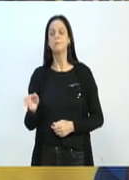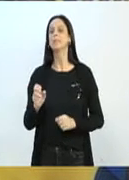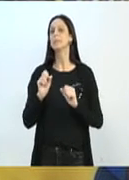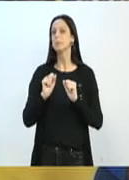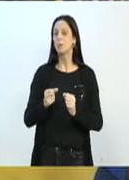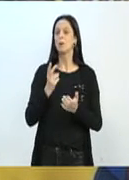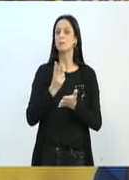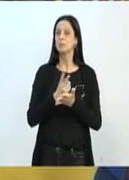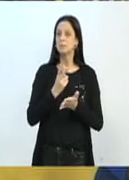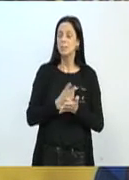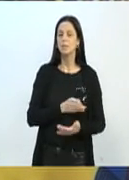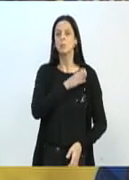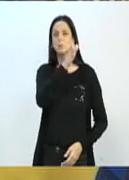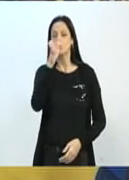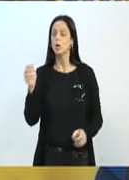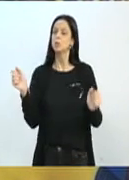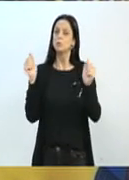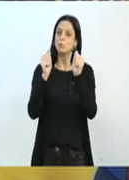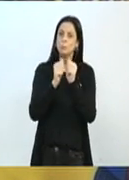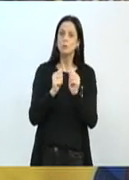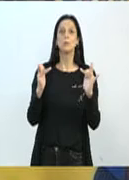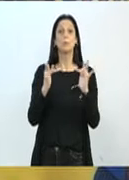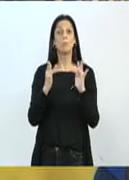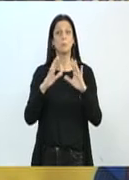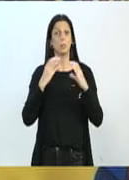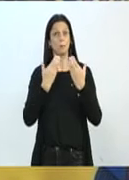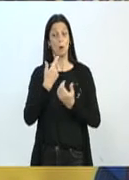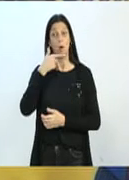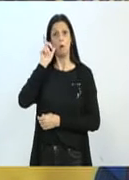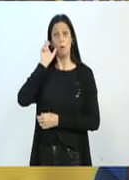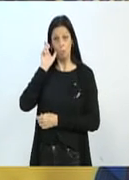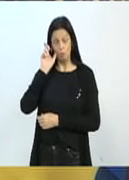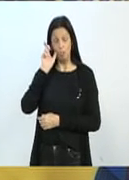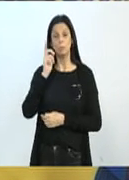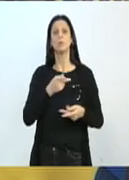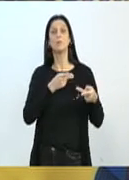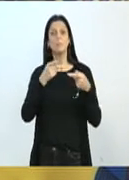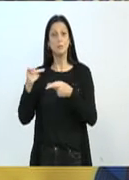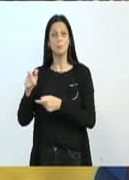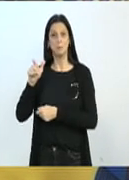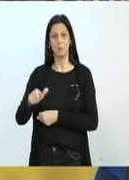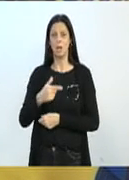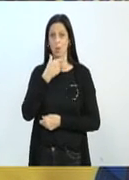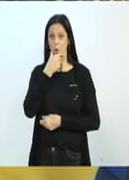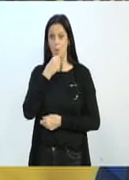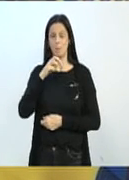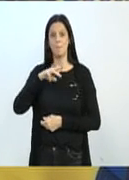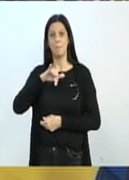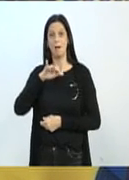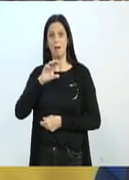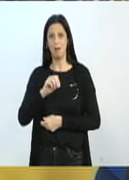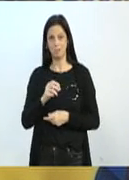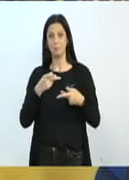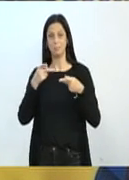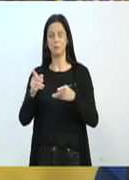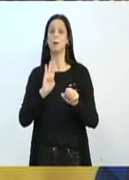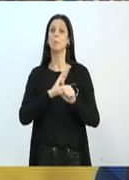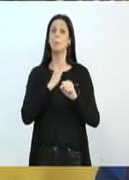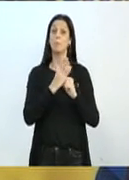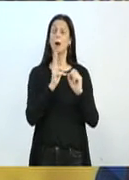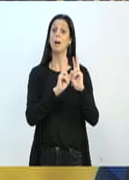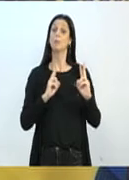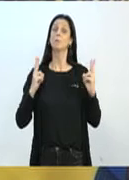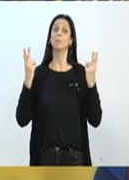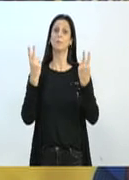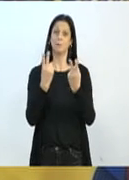circulando com a comunidade Eu estive ontem a convite do morador Mário no bairro velha para